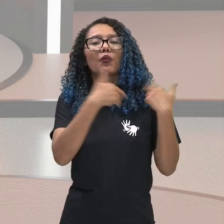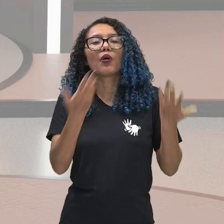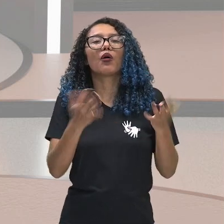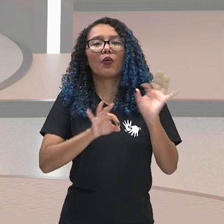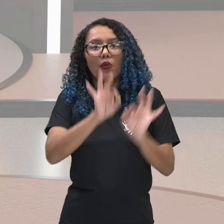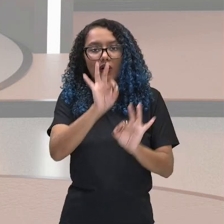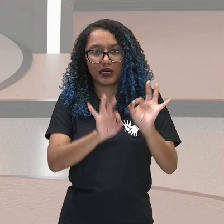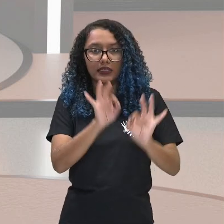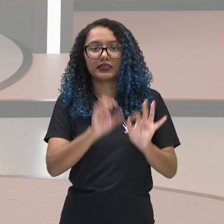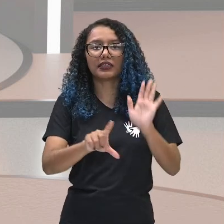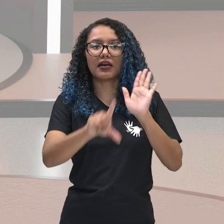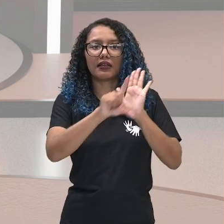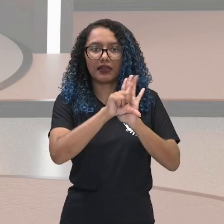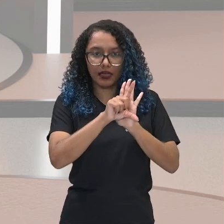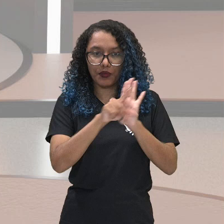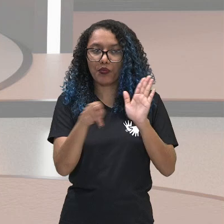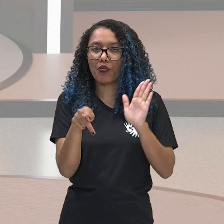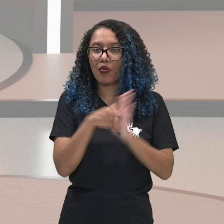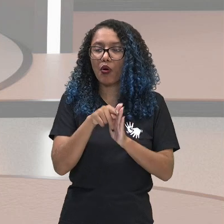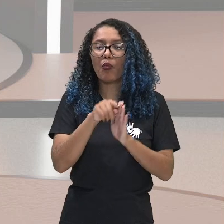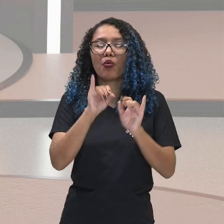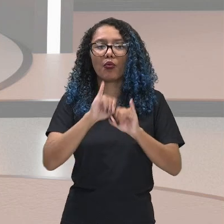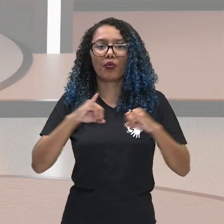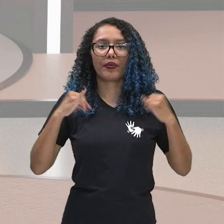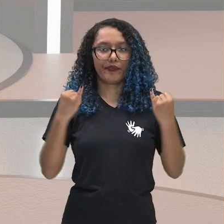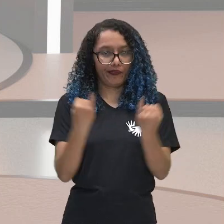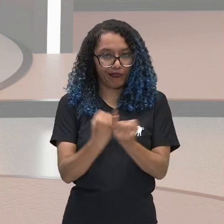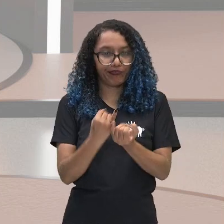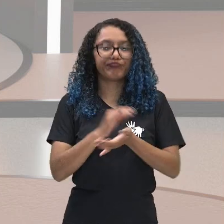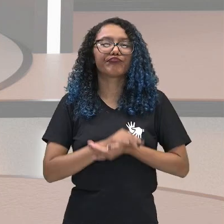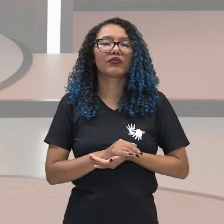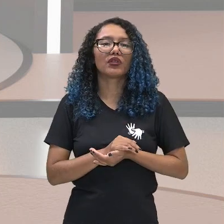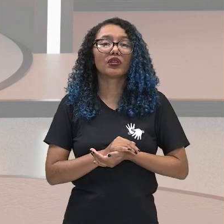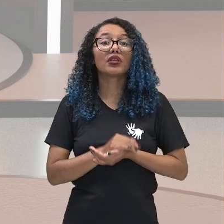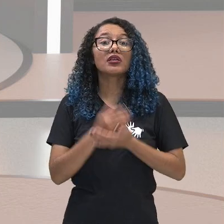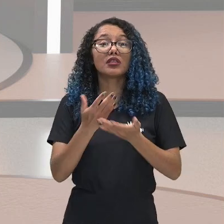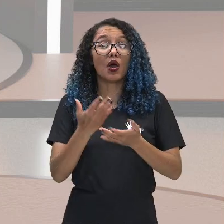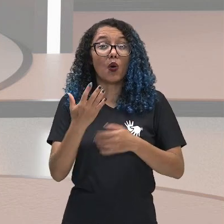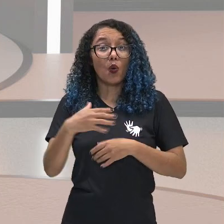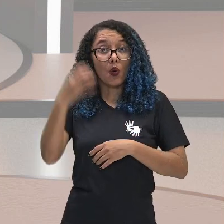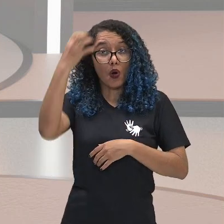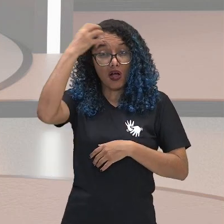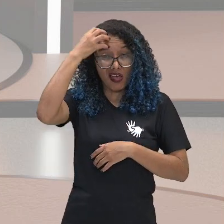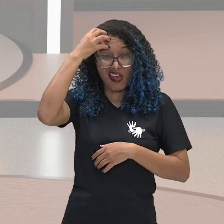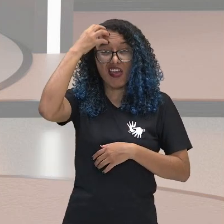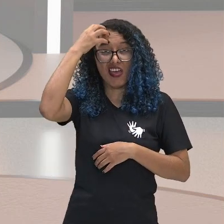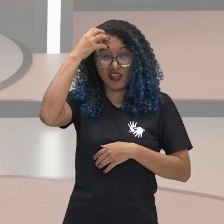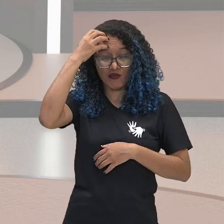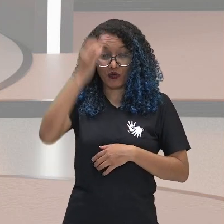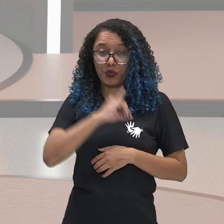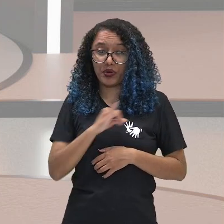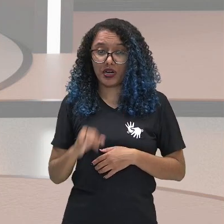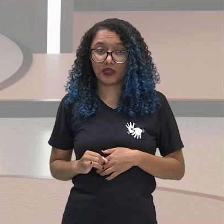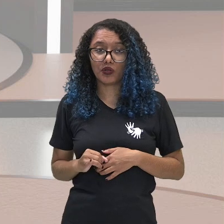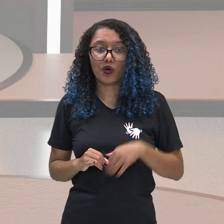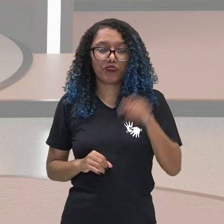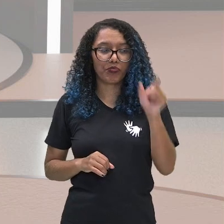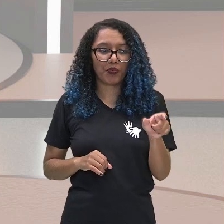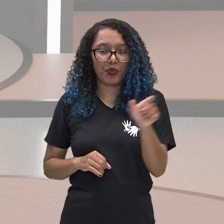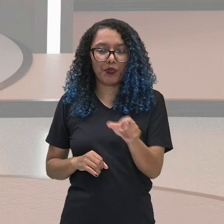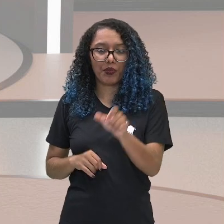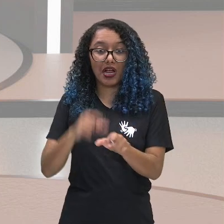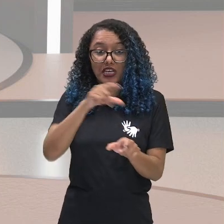Os senadores, eles eram escolhidos pelo imperador a partir, então, de uma lista,